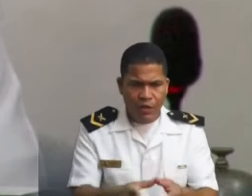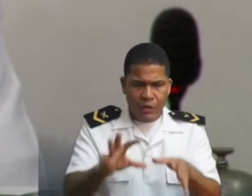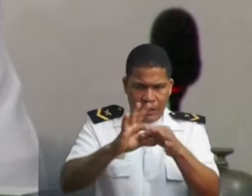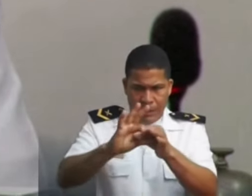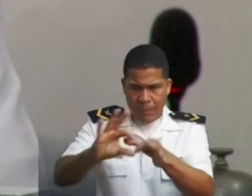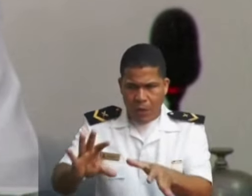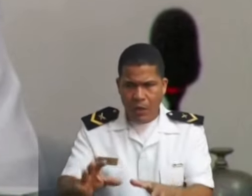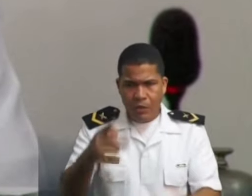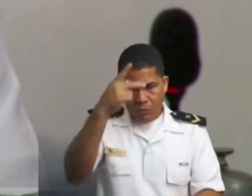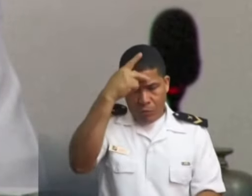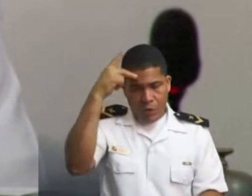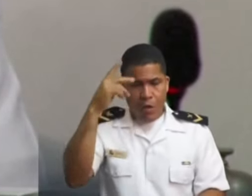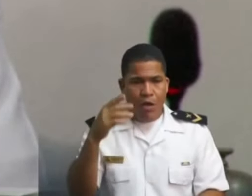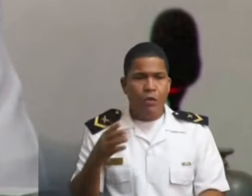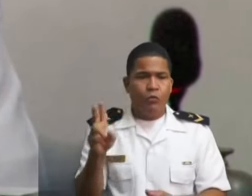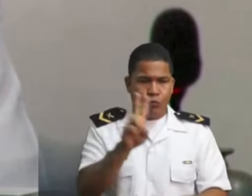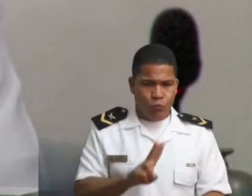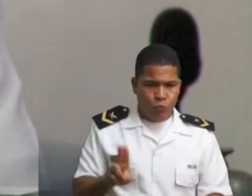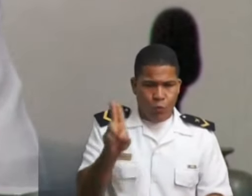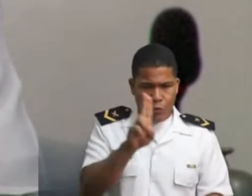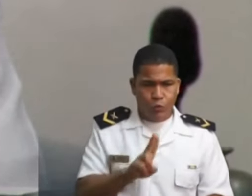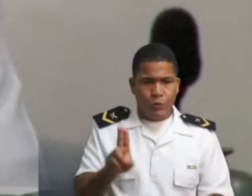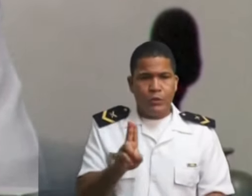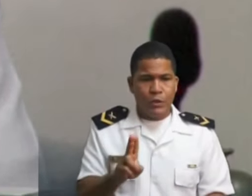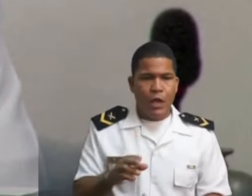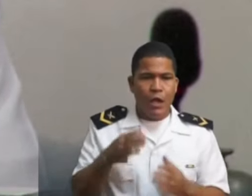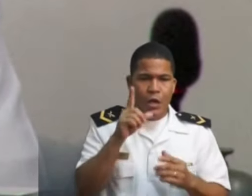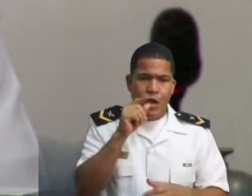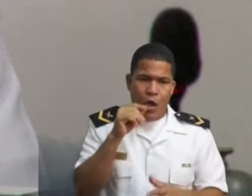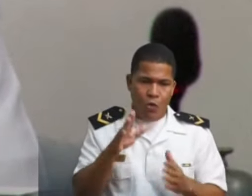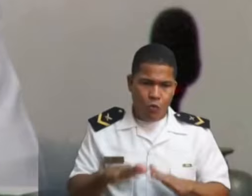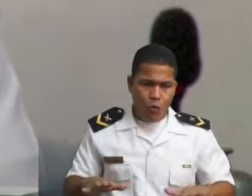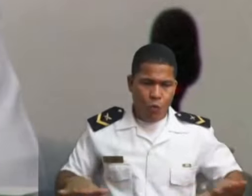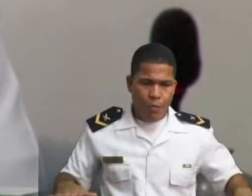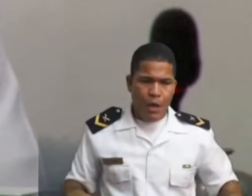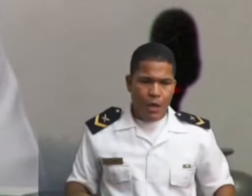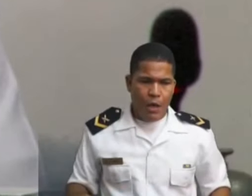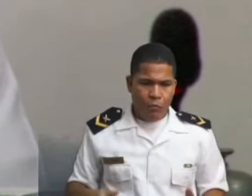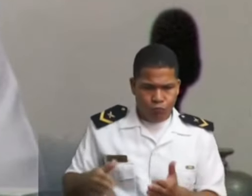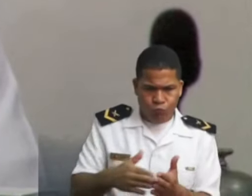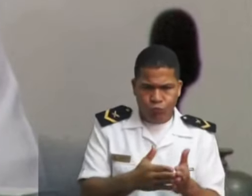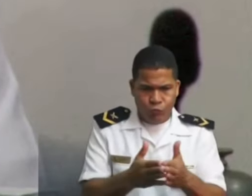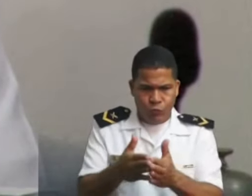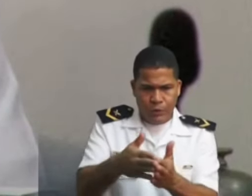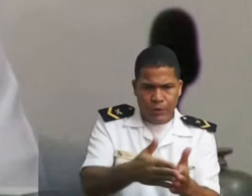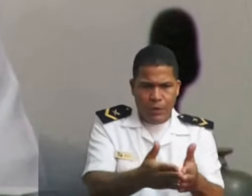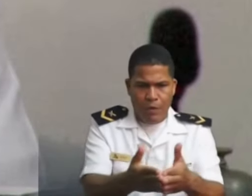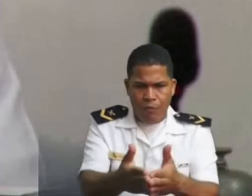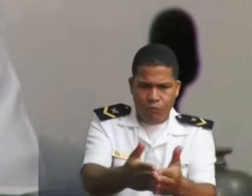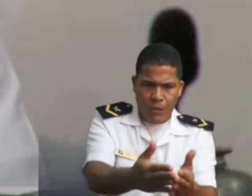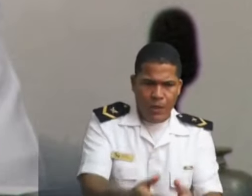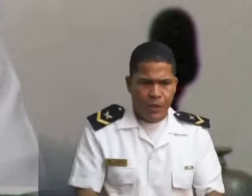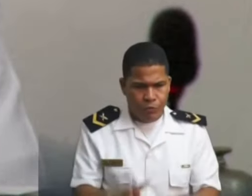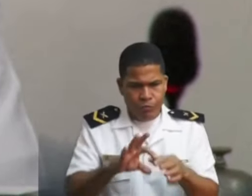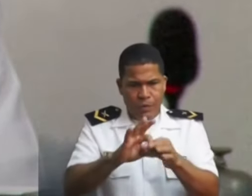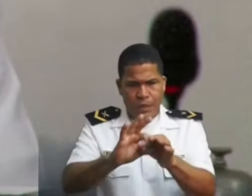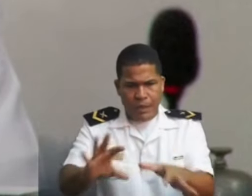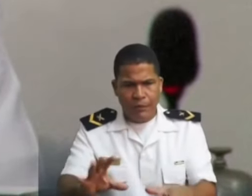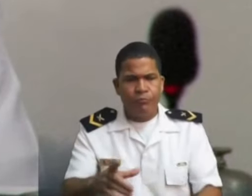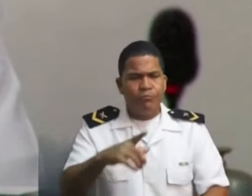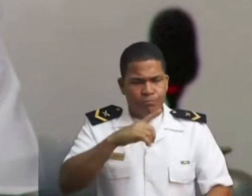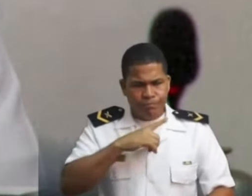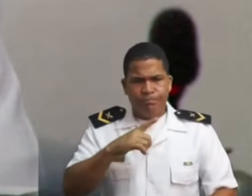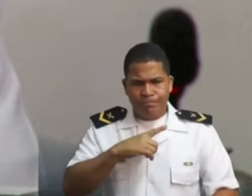de prover segurança adequada ao tráfego marítimo de interesse nas águas sob jurisdição nacional, tendo ainda